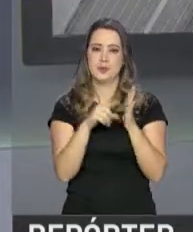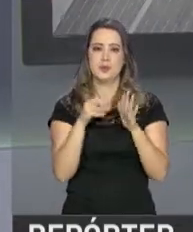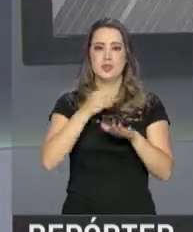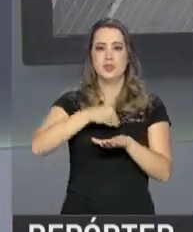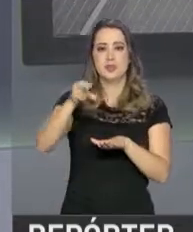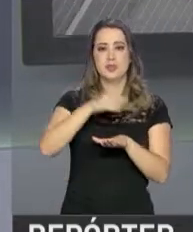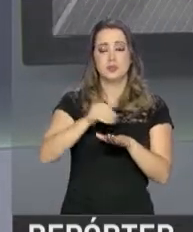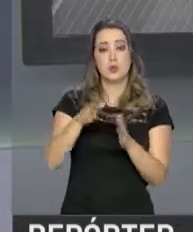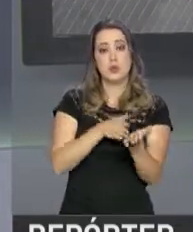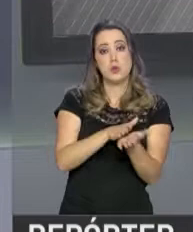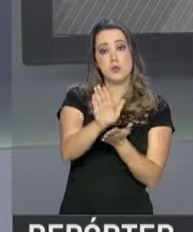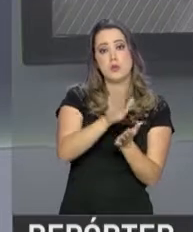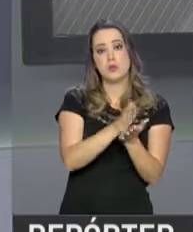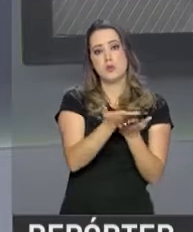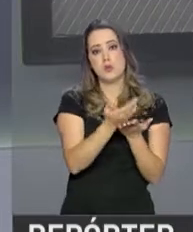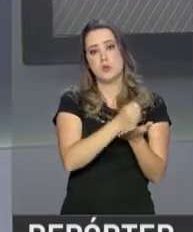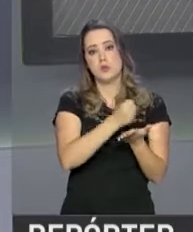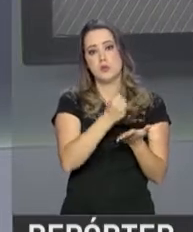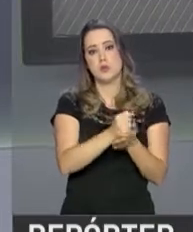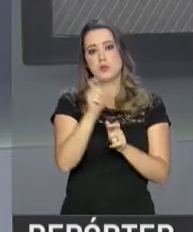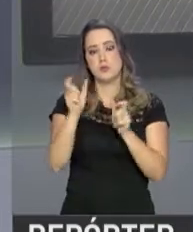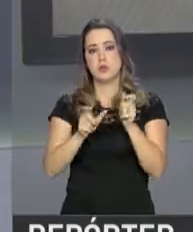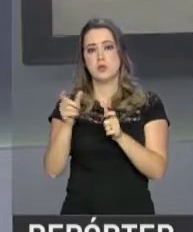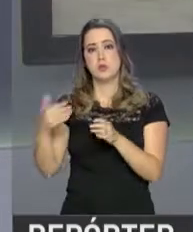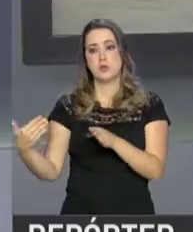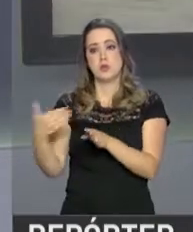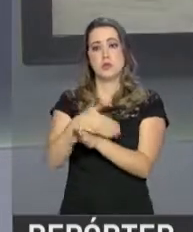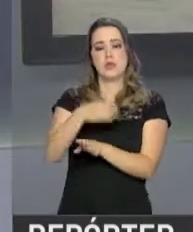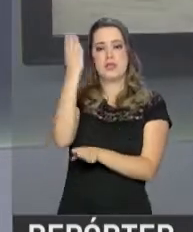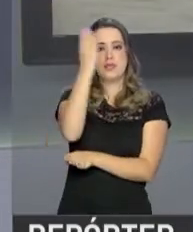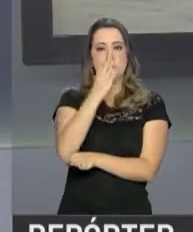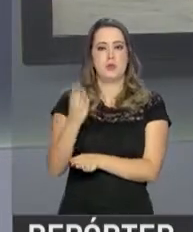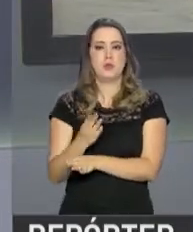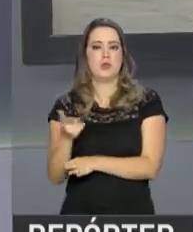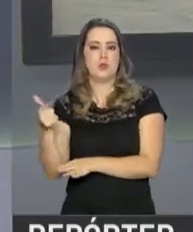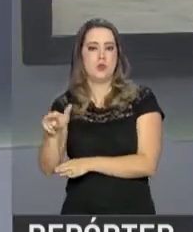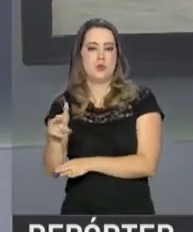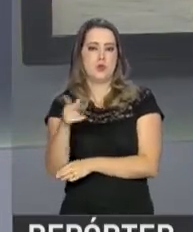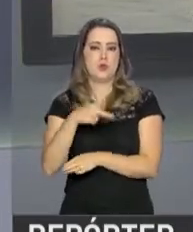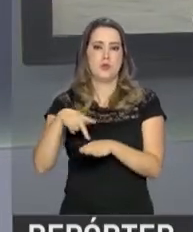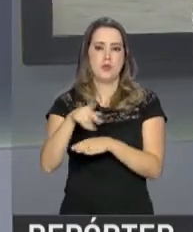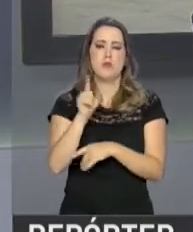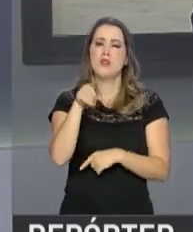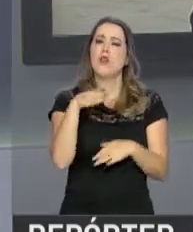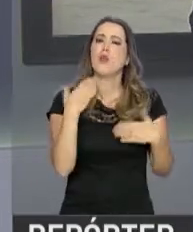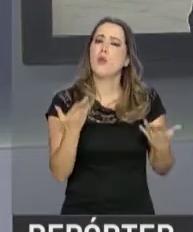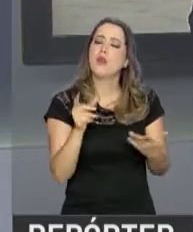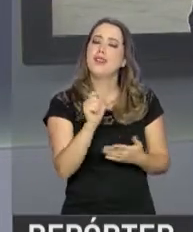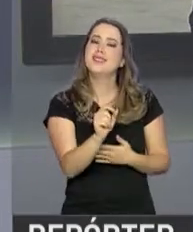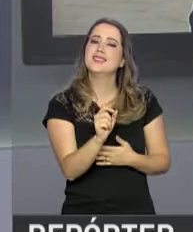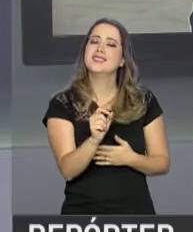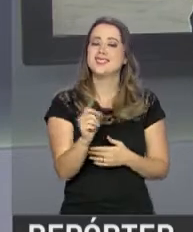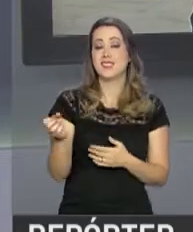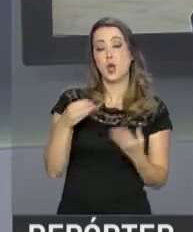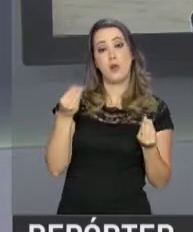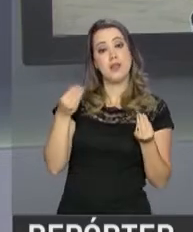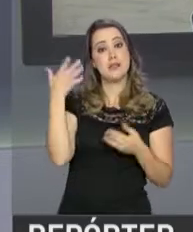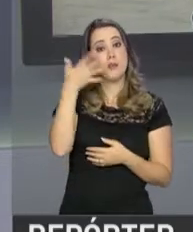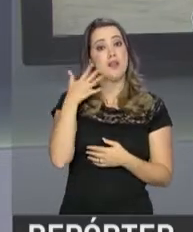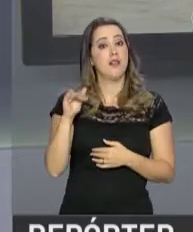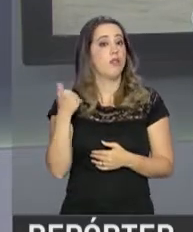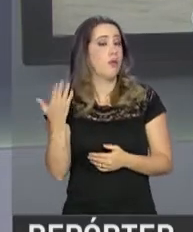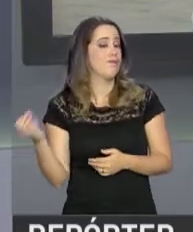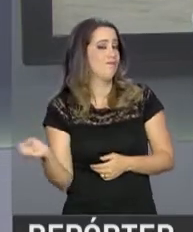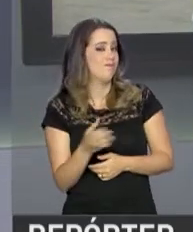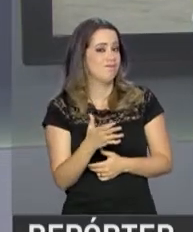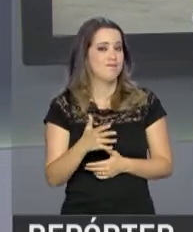informações sobre a emissão de carteira de trabalho para imigrantes que chegam ao Brasil. Não é isso, Pablo? Boa noite para você. Conta para nós quais são